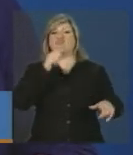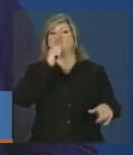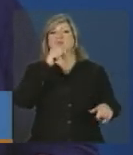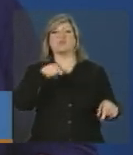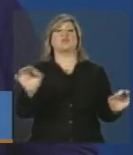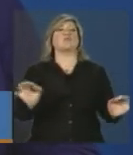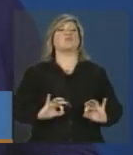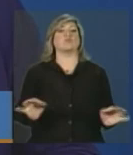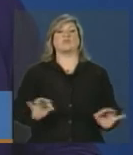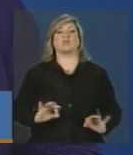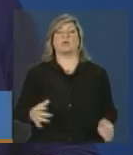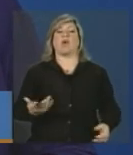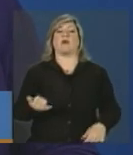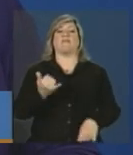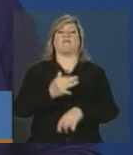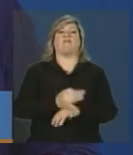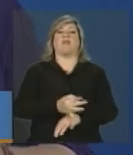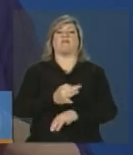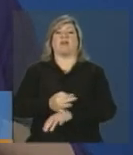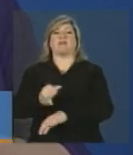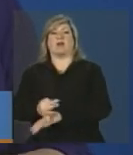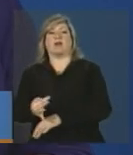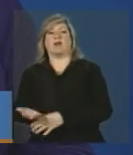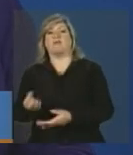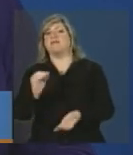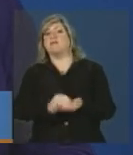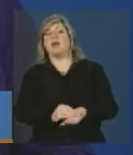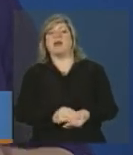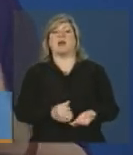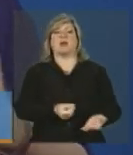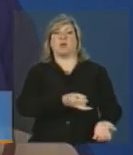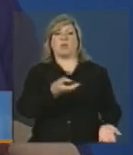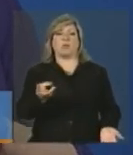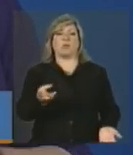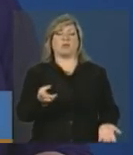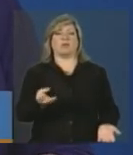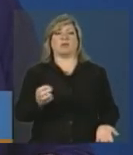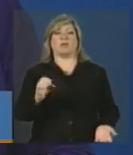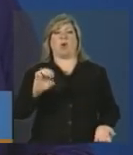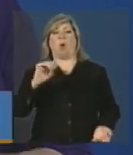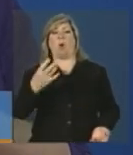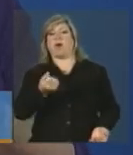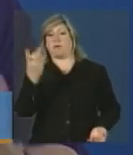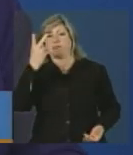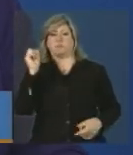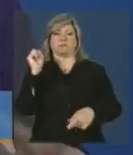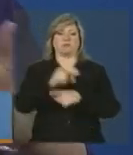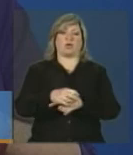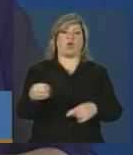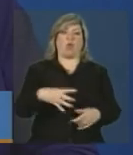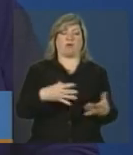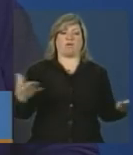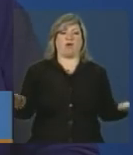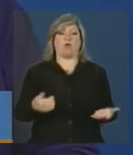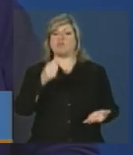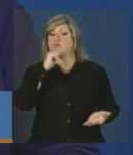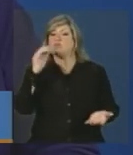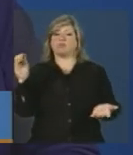CRAS, ou faltando algum que entrou, está trabalhando no CRAS agora, mas que não está